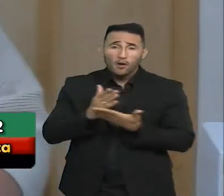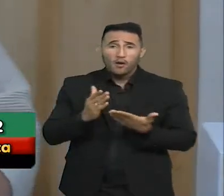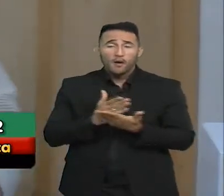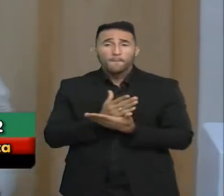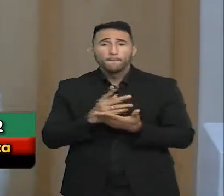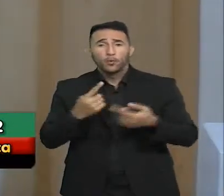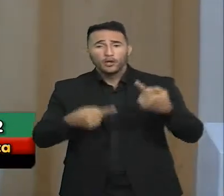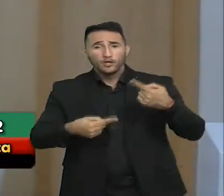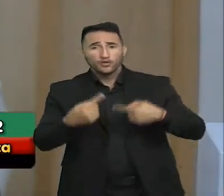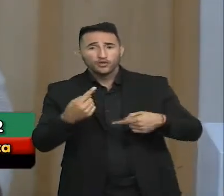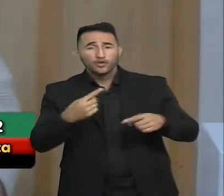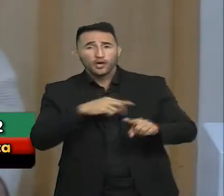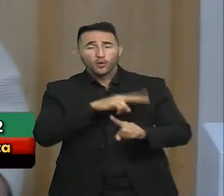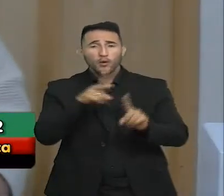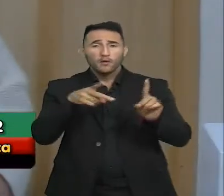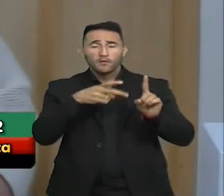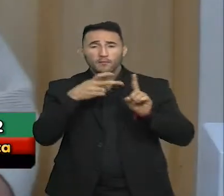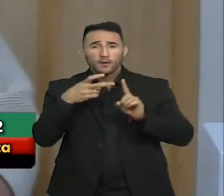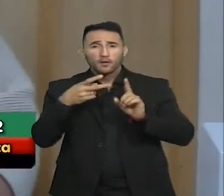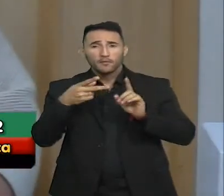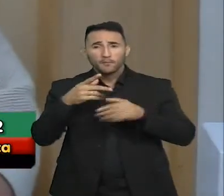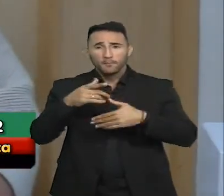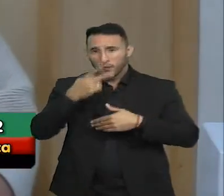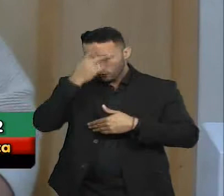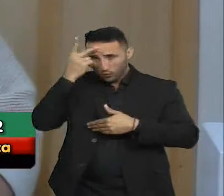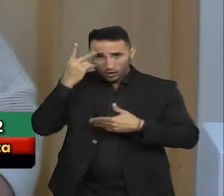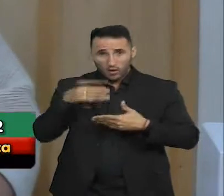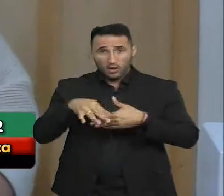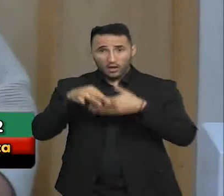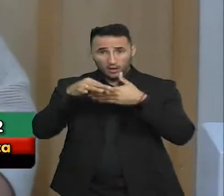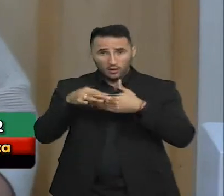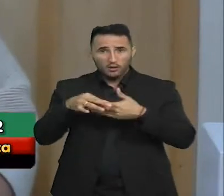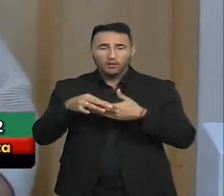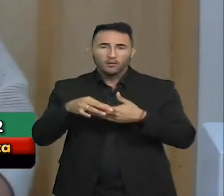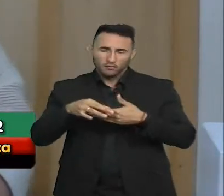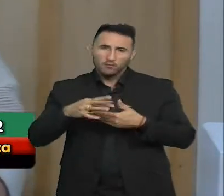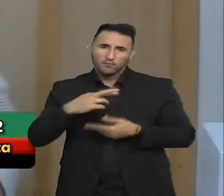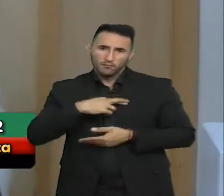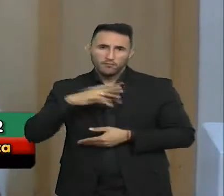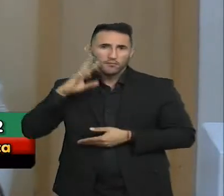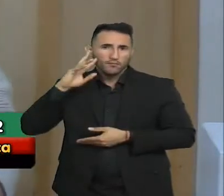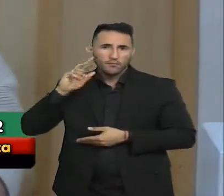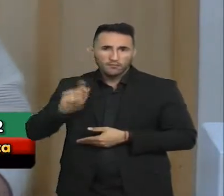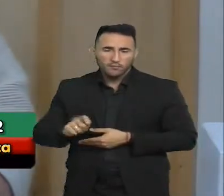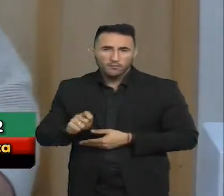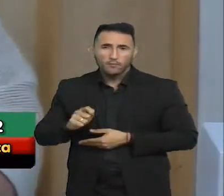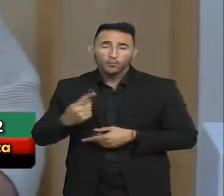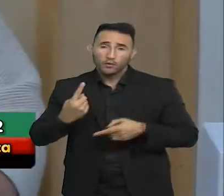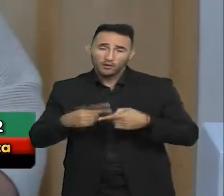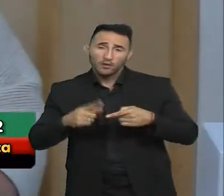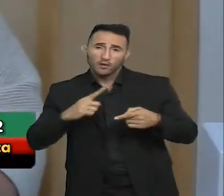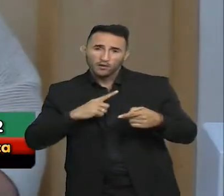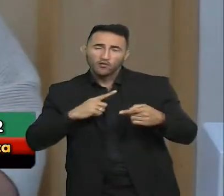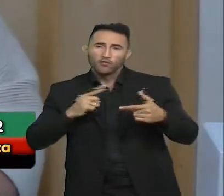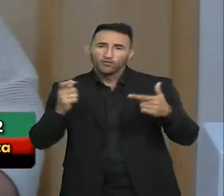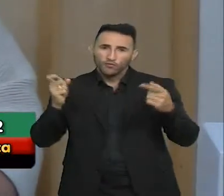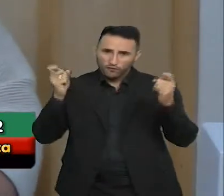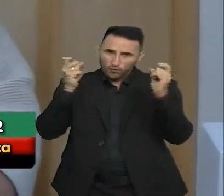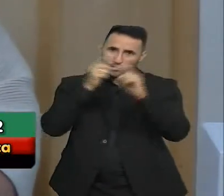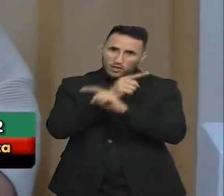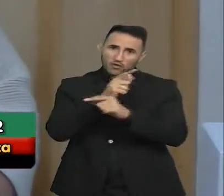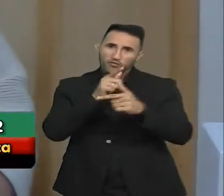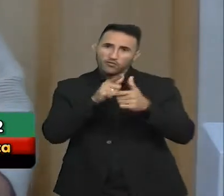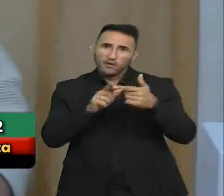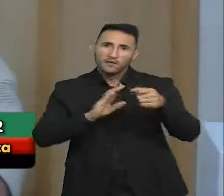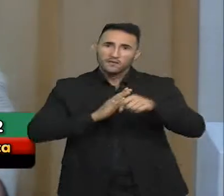matriz afro-brasileira, porque tem dificuldades no cotidiano, no acesso aos serviços. Eu quero dizer que, de novo,